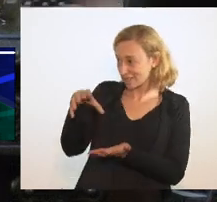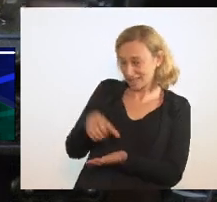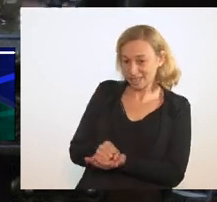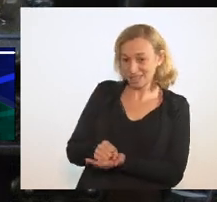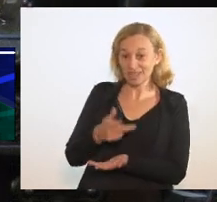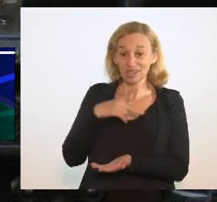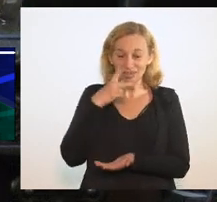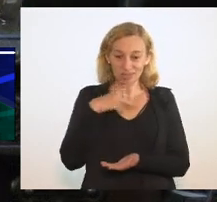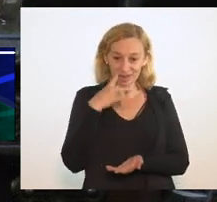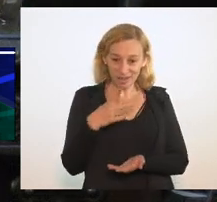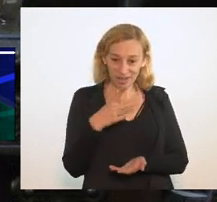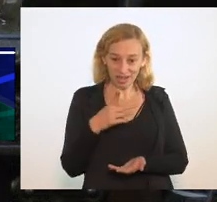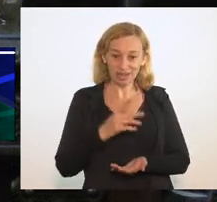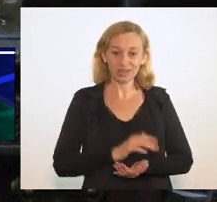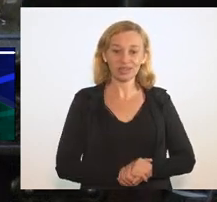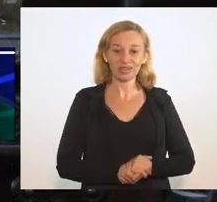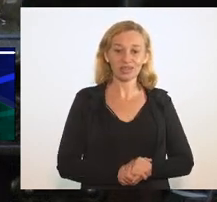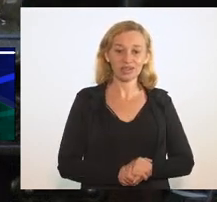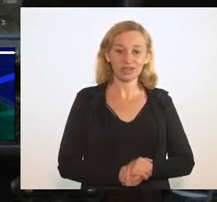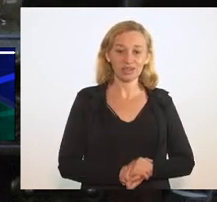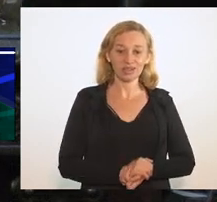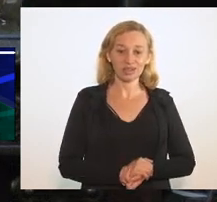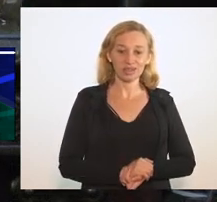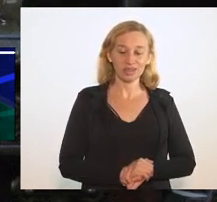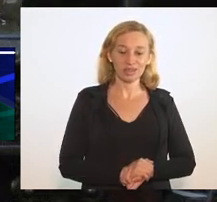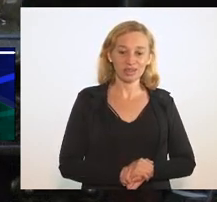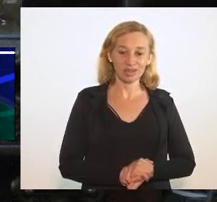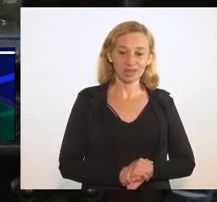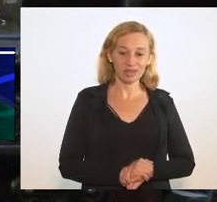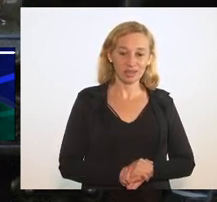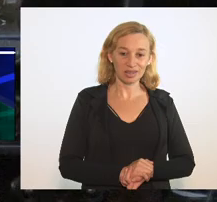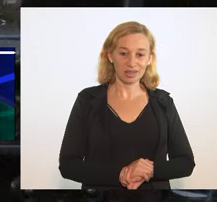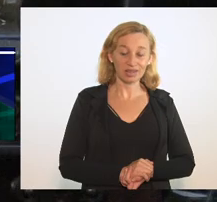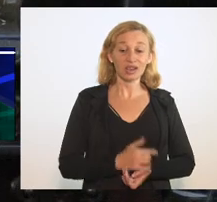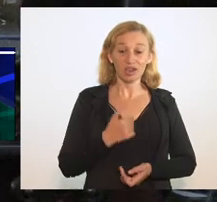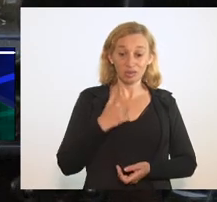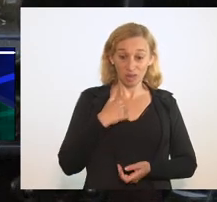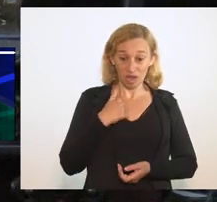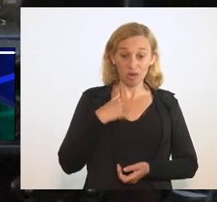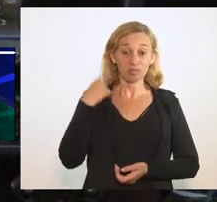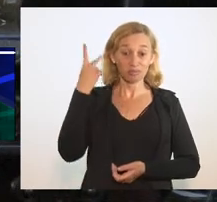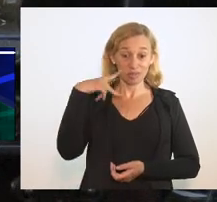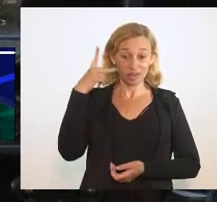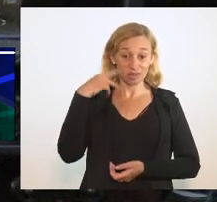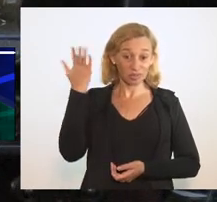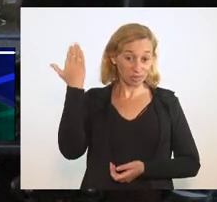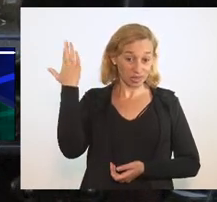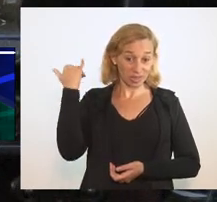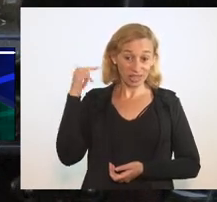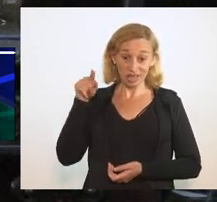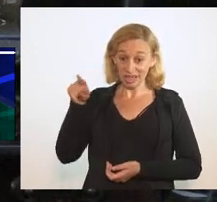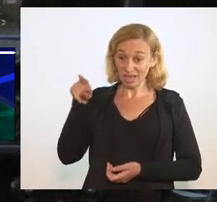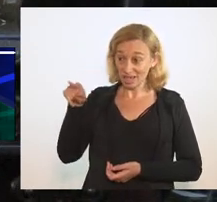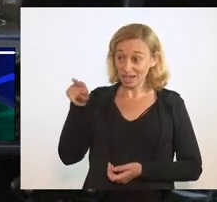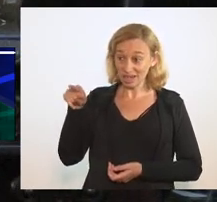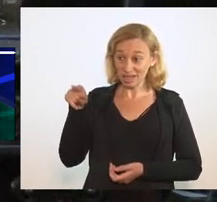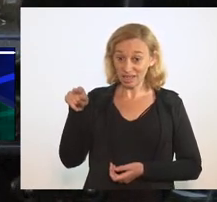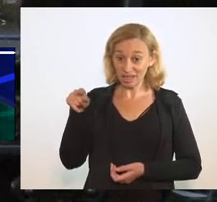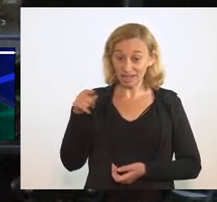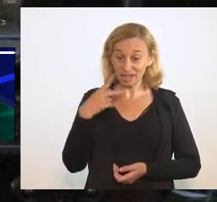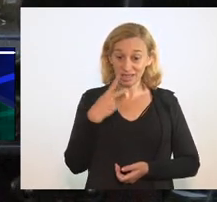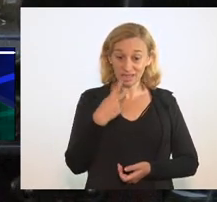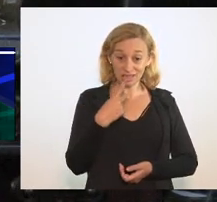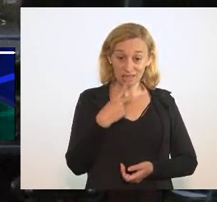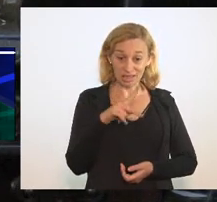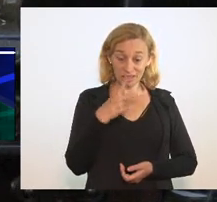dizer, viu, deputado Carlos Mink, que a época em que eu era vereador, ele era seu eleitor.